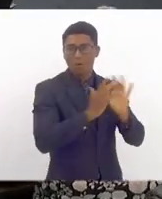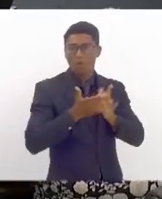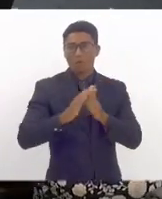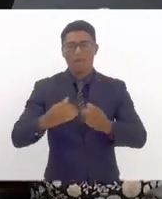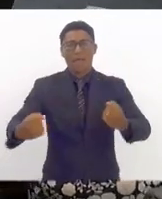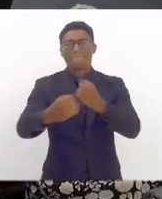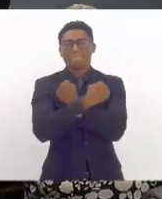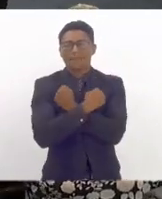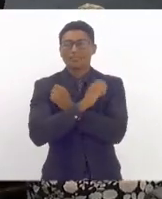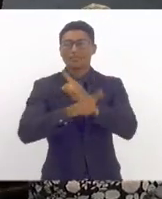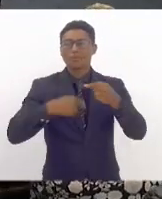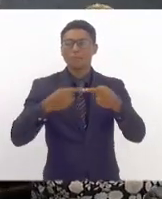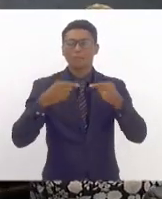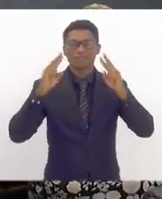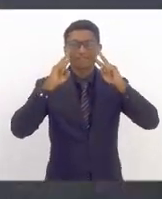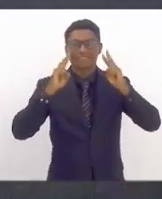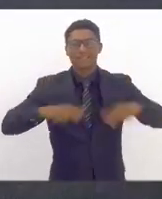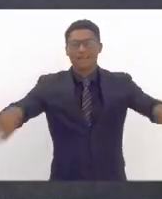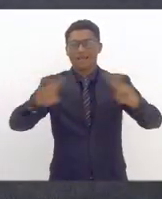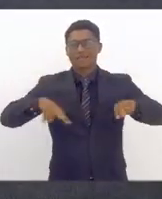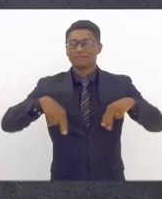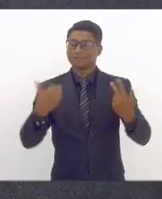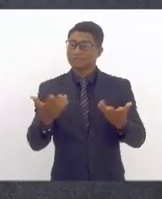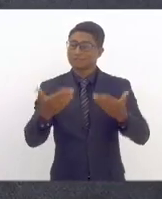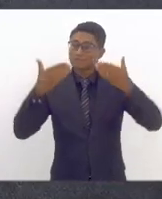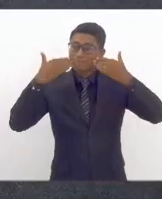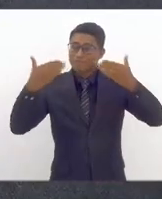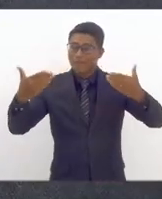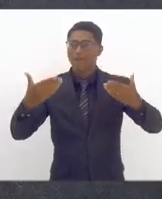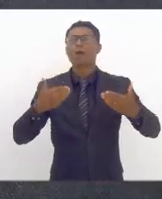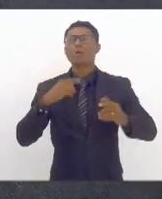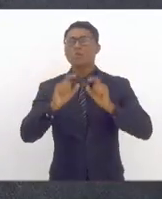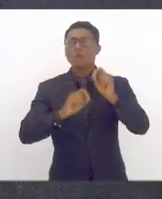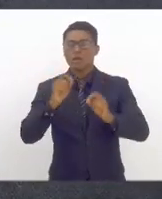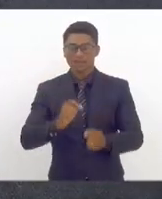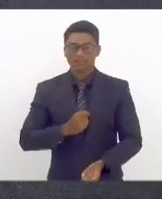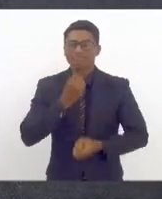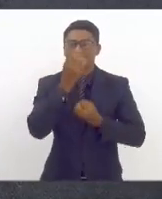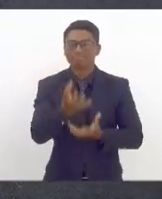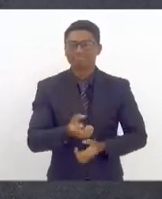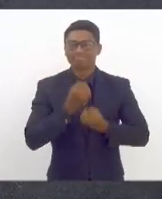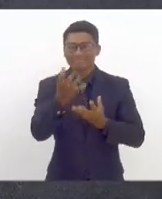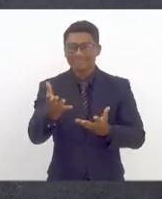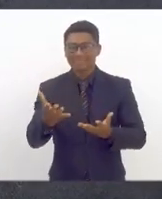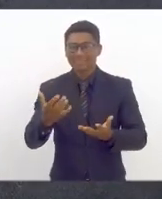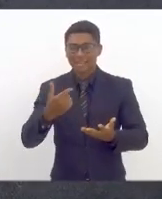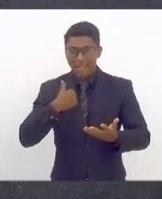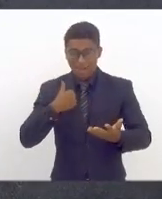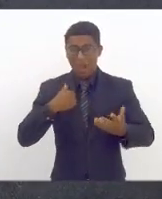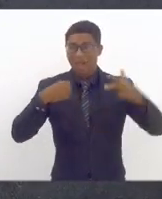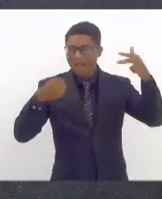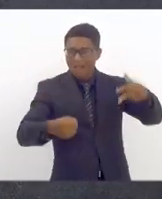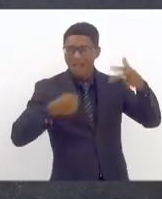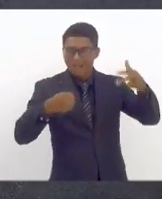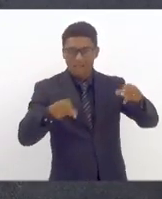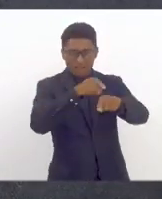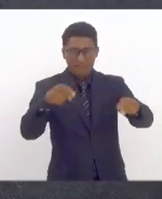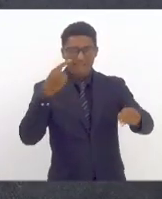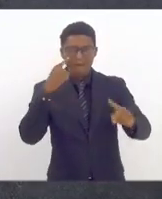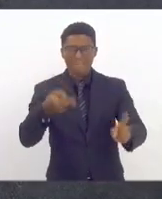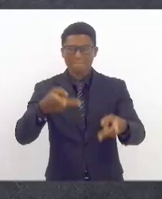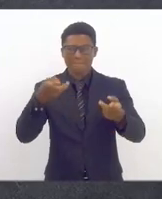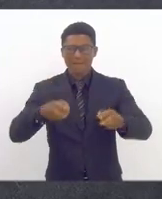abraço é um ponto de visão por isso que eu mostro toda a minha eloquência e quando eu rimar vocês vão ver a divergência